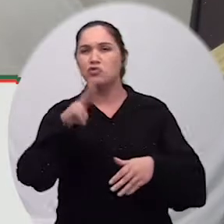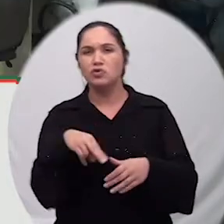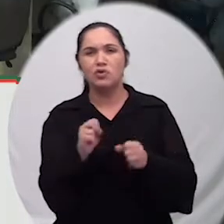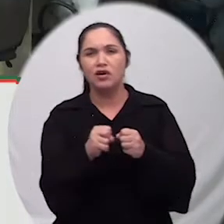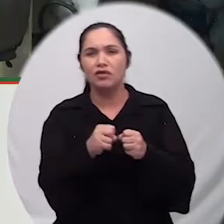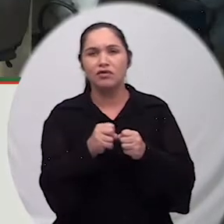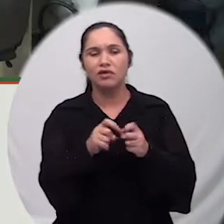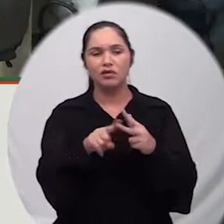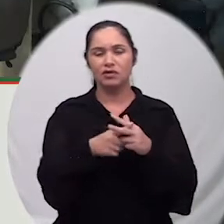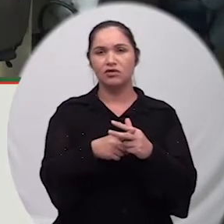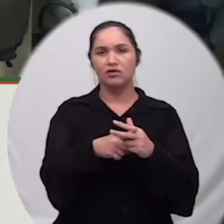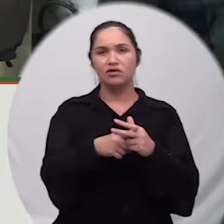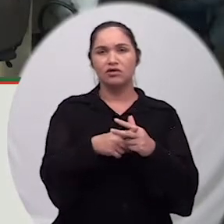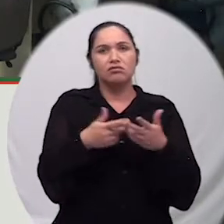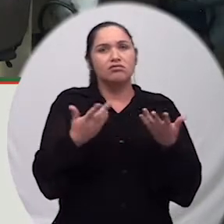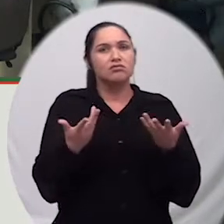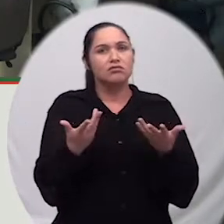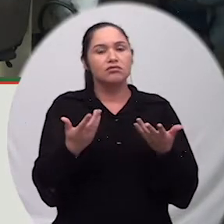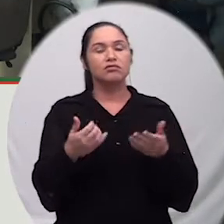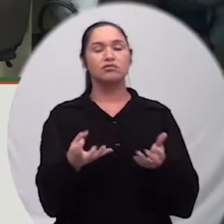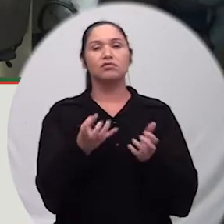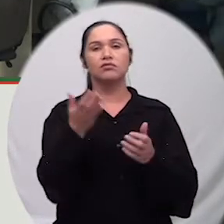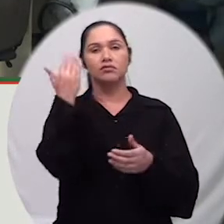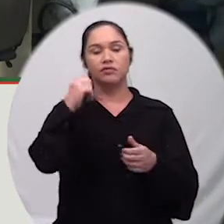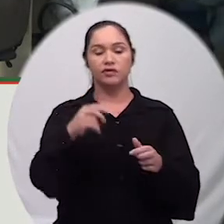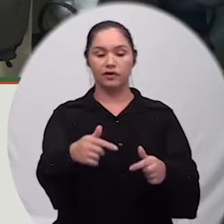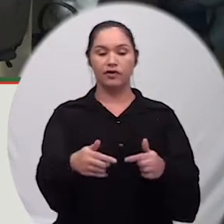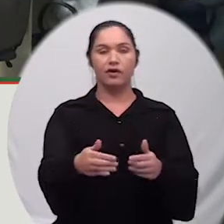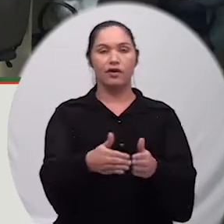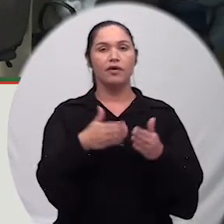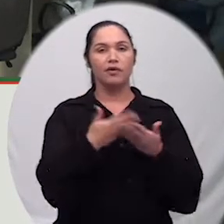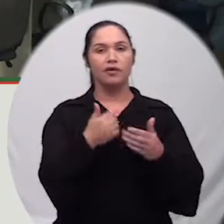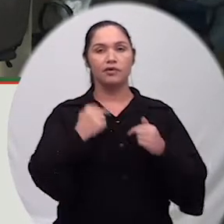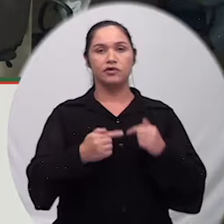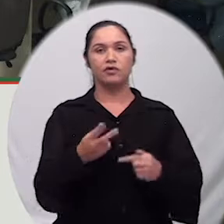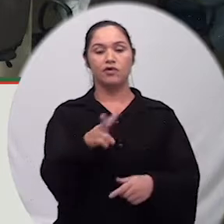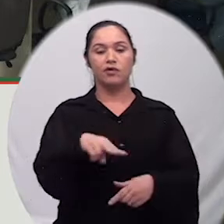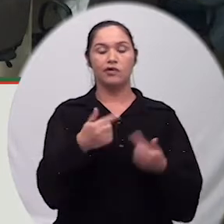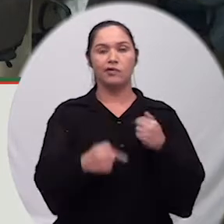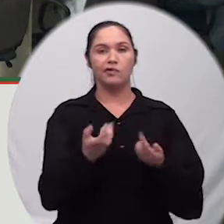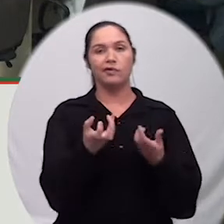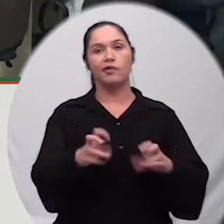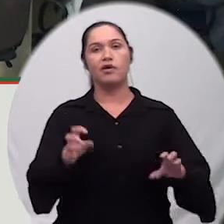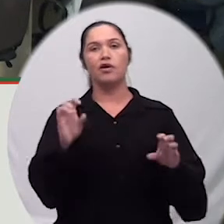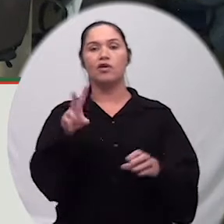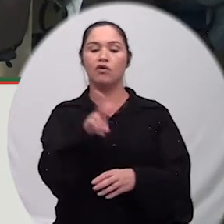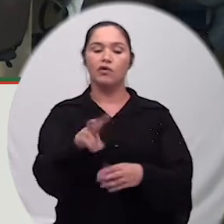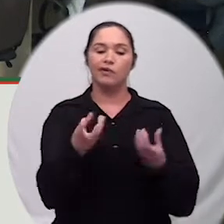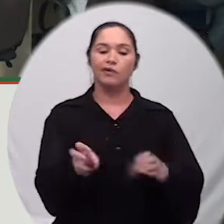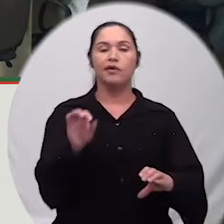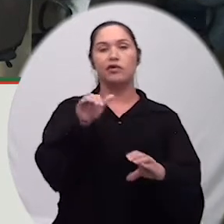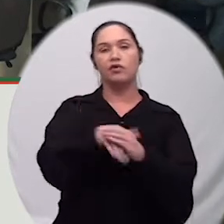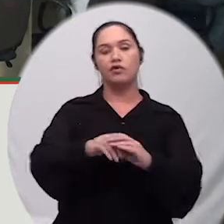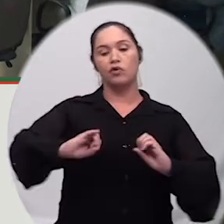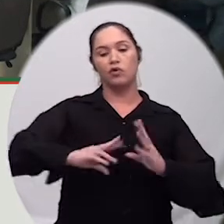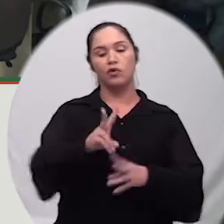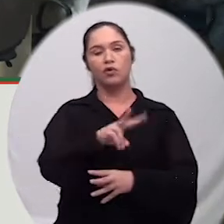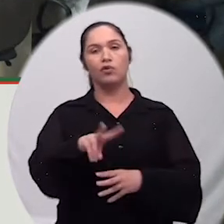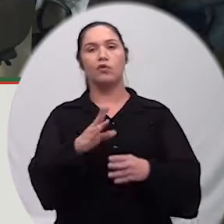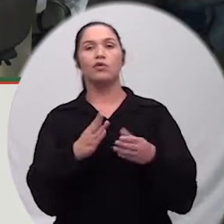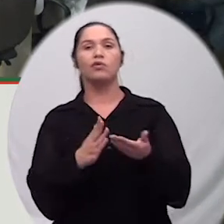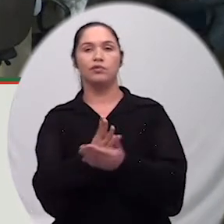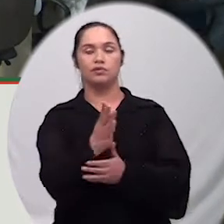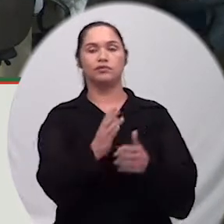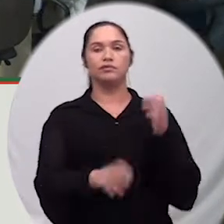discussão. Não havendo quem queira discutir, está em votação. Os contrários se manifestam, favorável permaneça como estão. Aprovado por